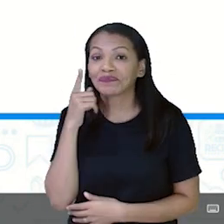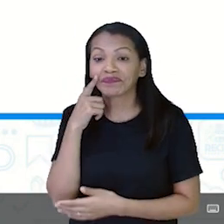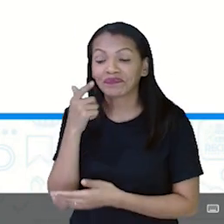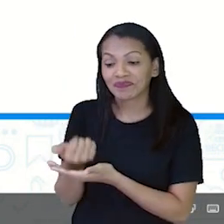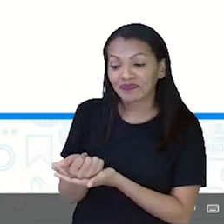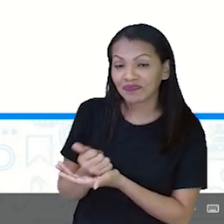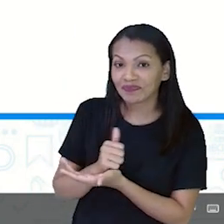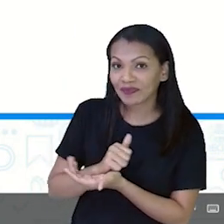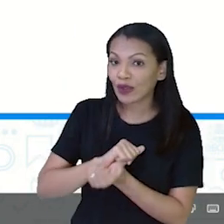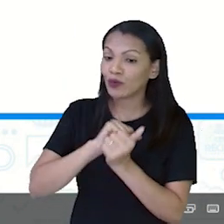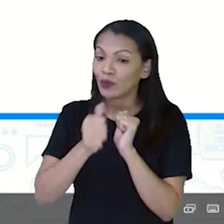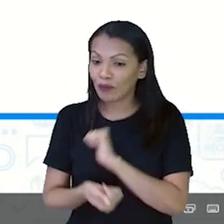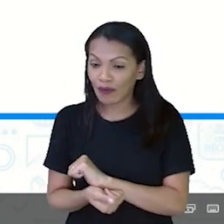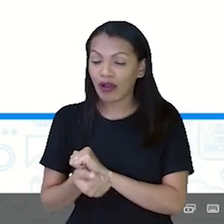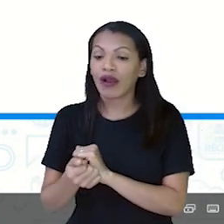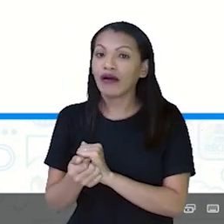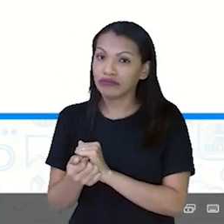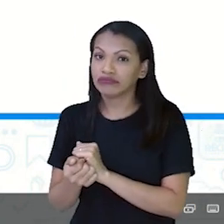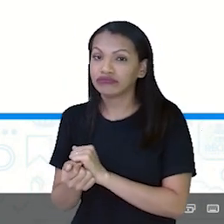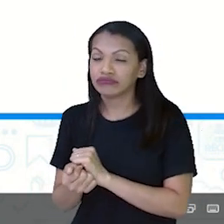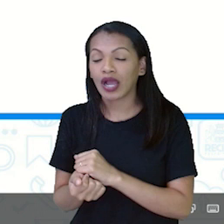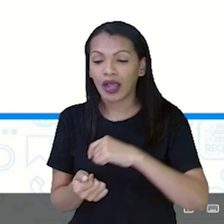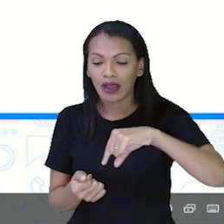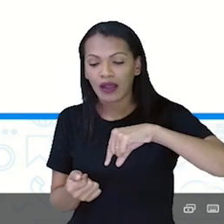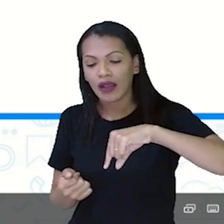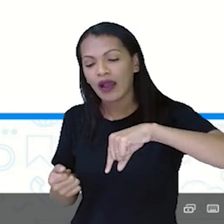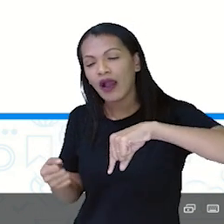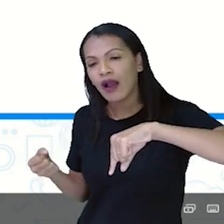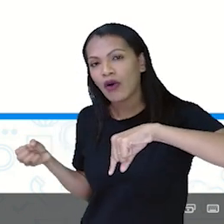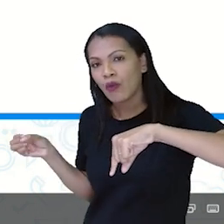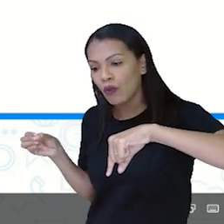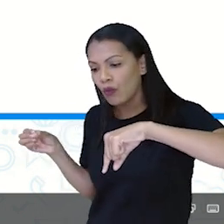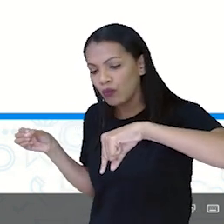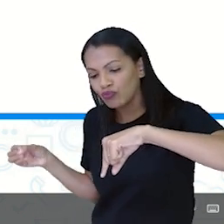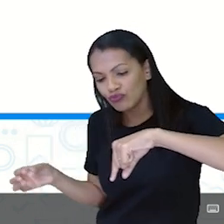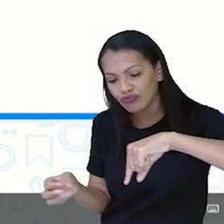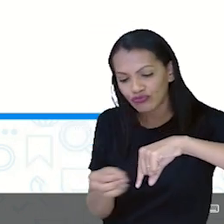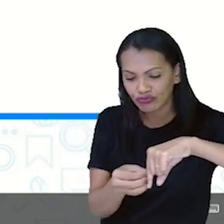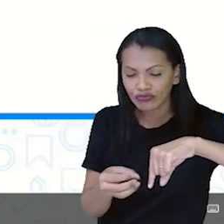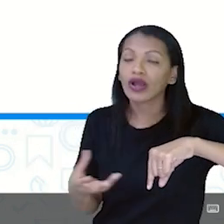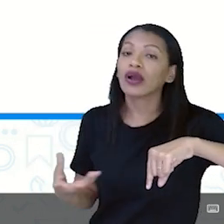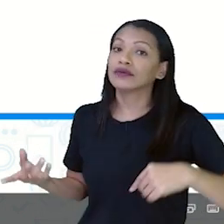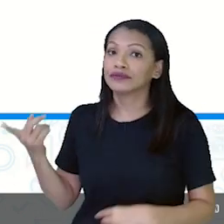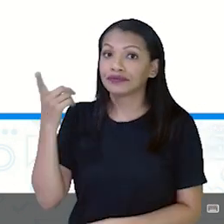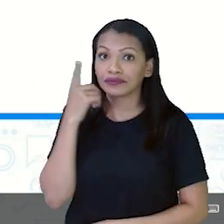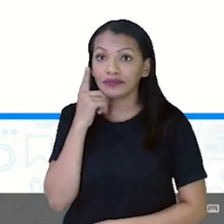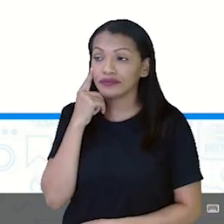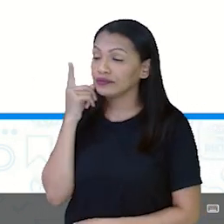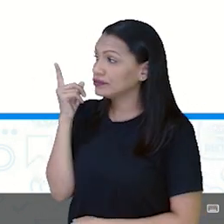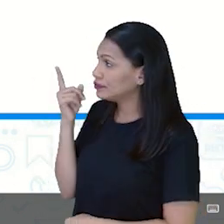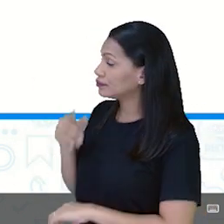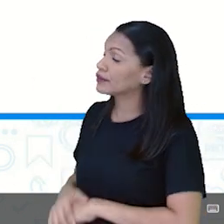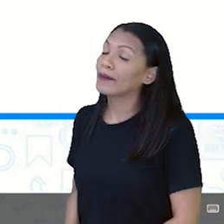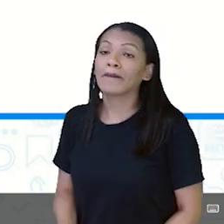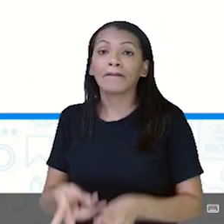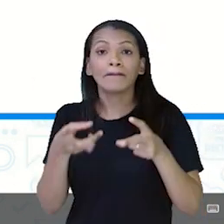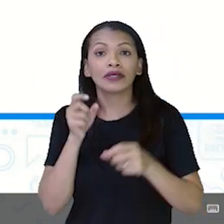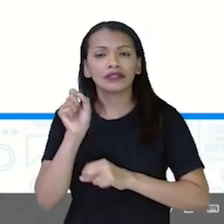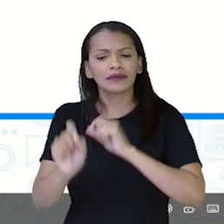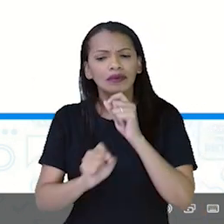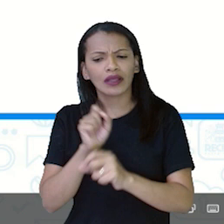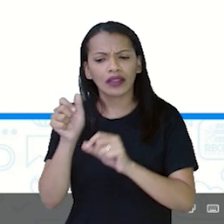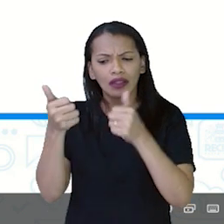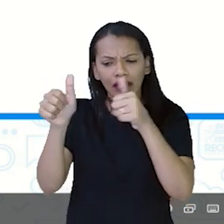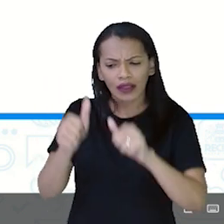os pontos que Luiz, Carla, Lucas e Ana marcaram aparecem no gráfico a seguir. Observando as